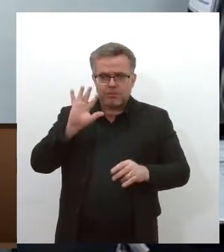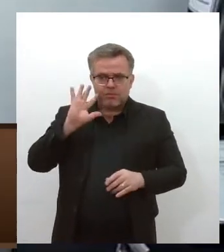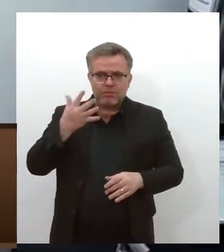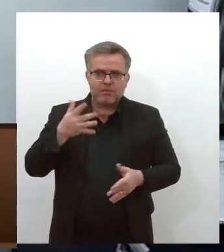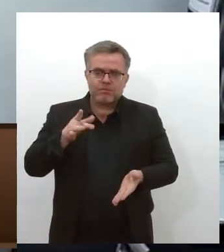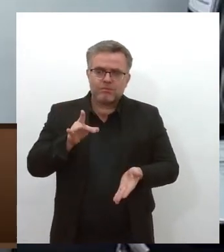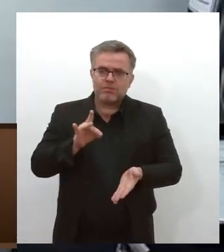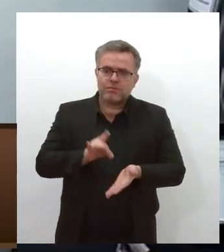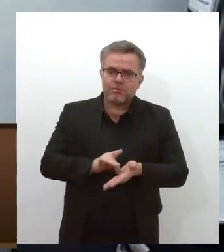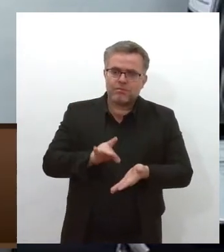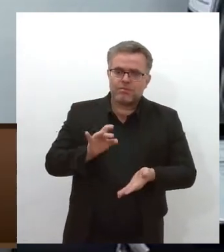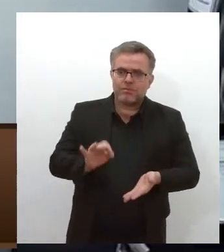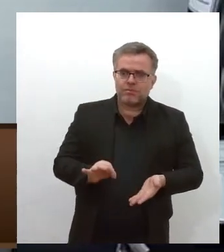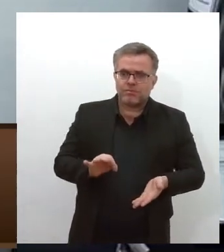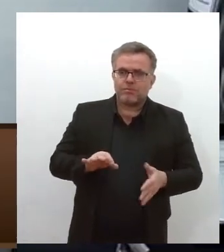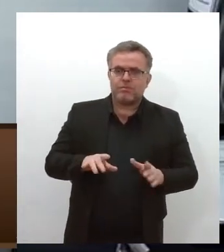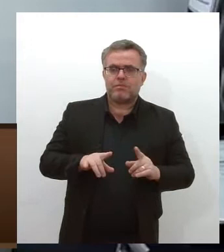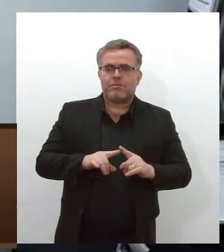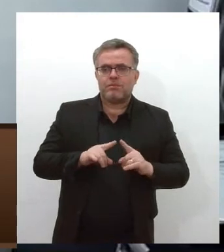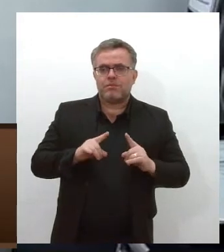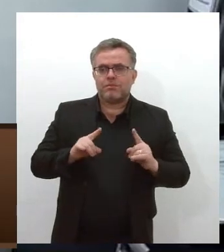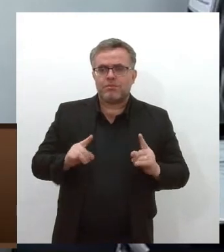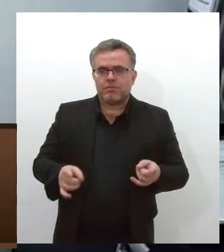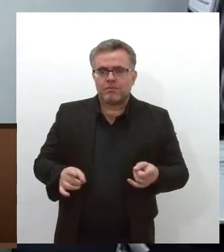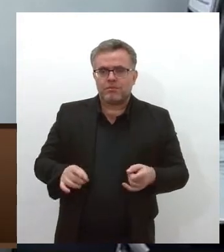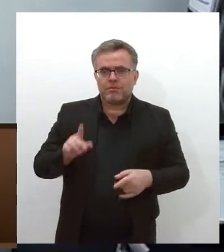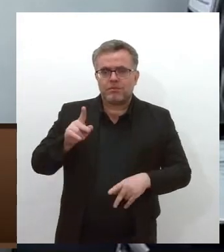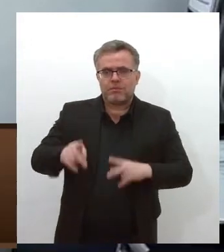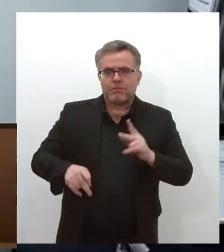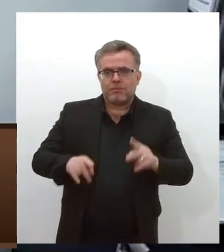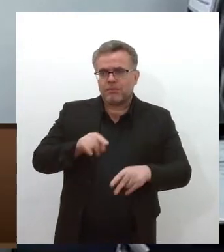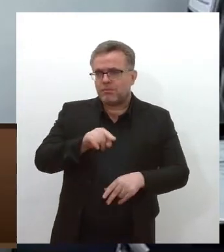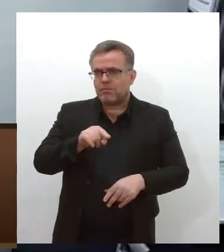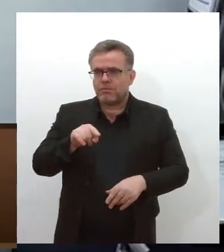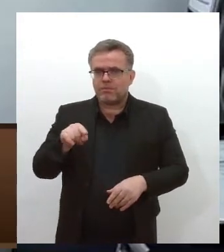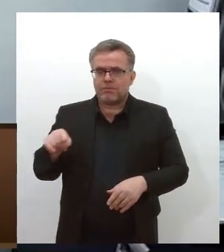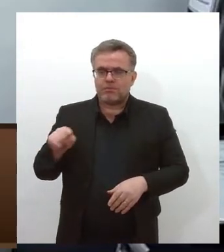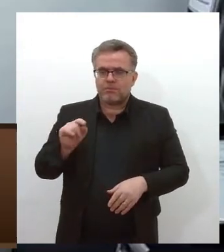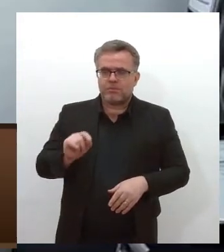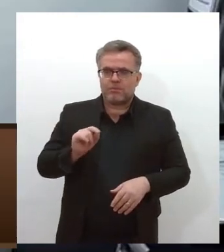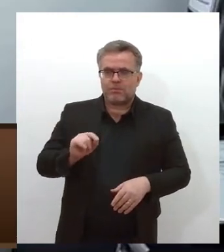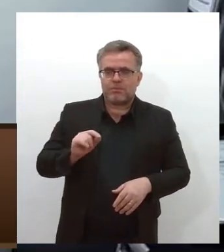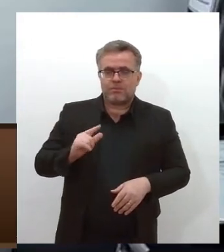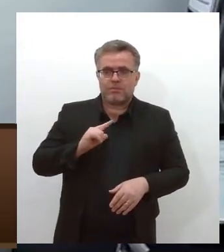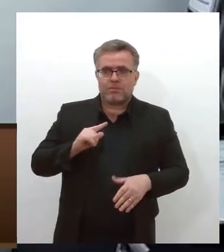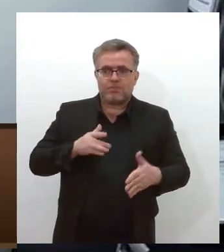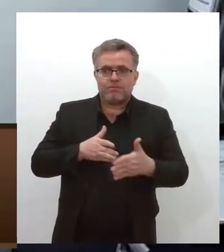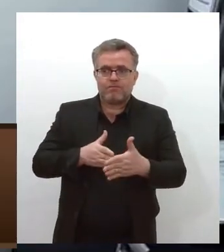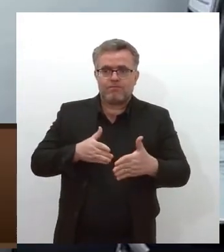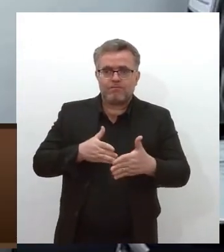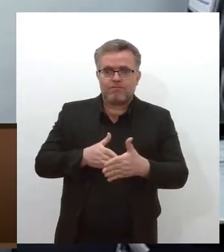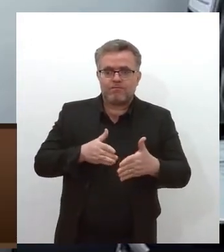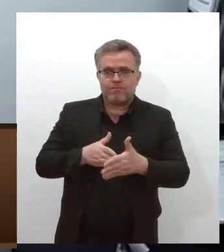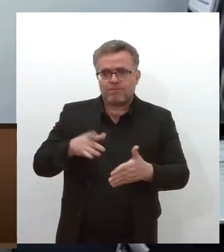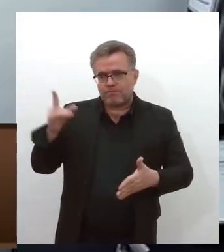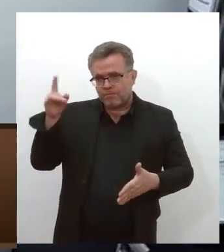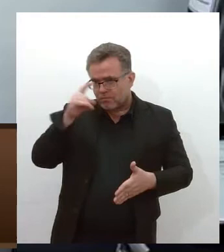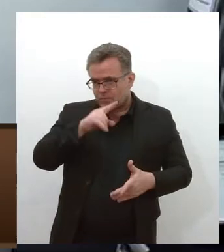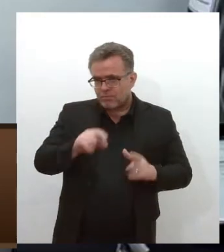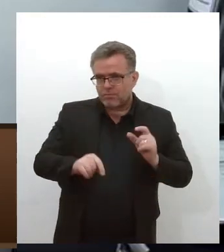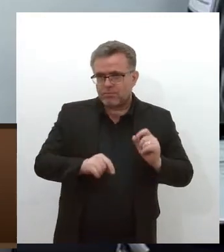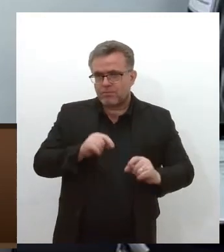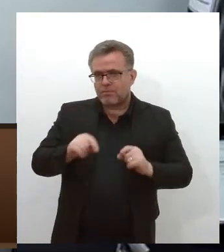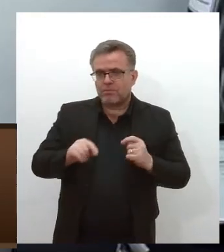É claro que este mesmo eleitor, ele enfrenta dificuldades, uma parcela desse eleitorado. Que dificuldades são essas?